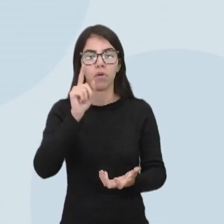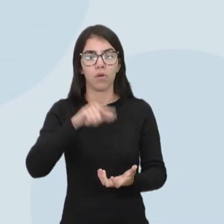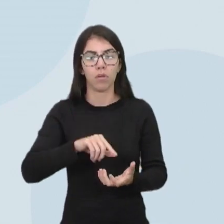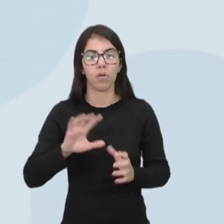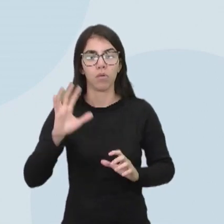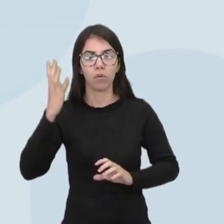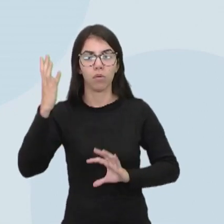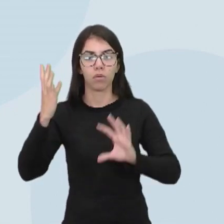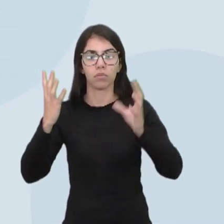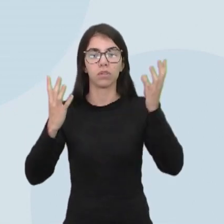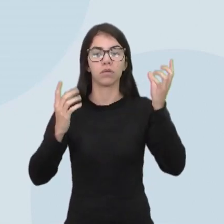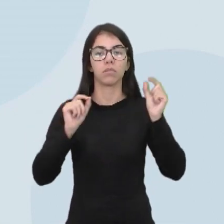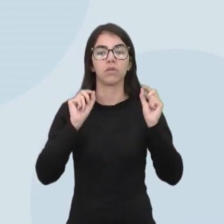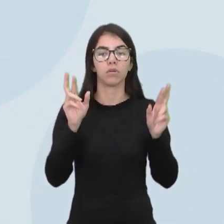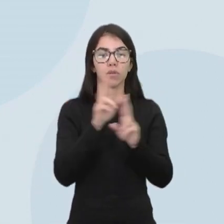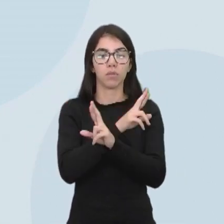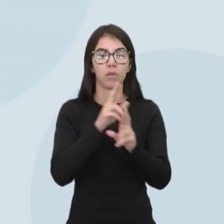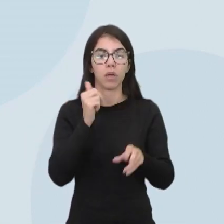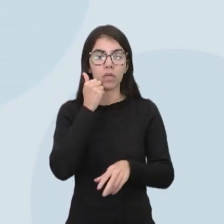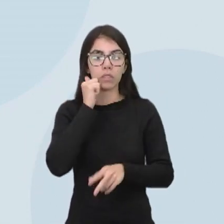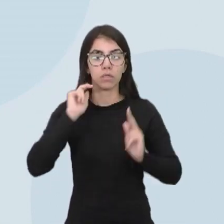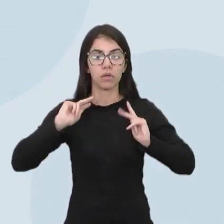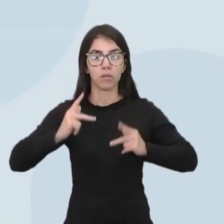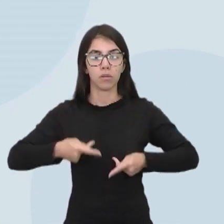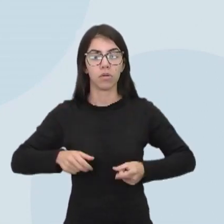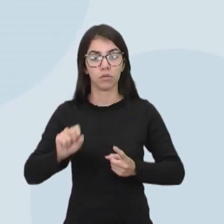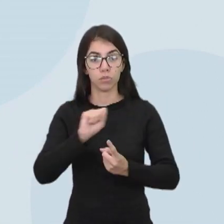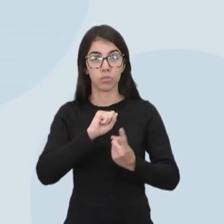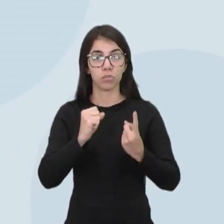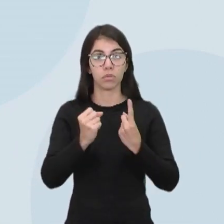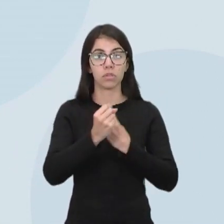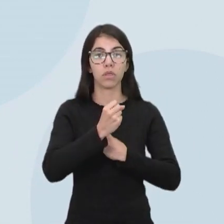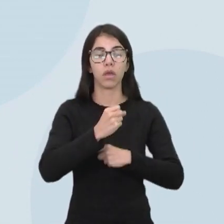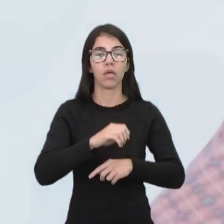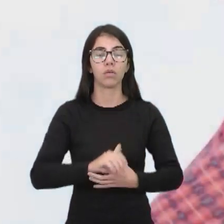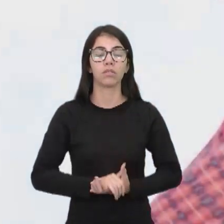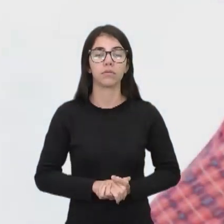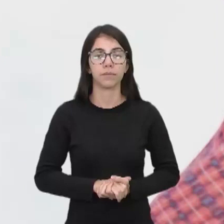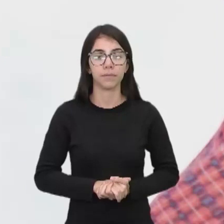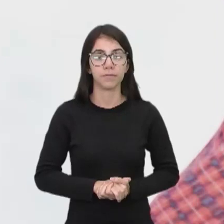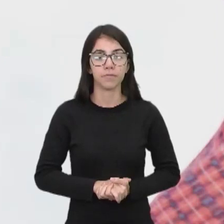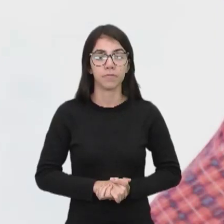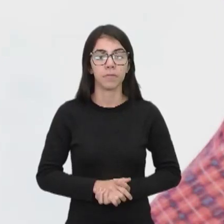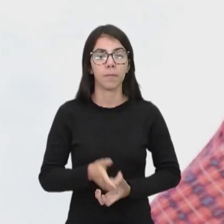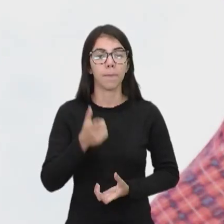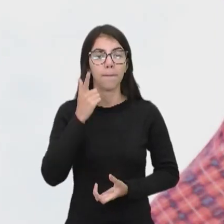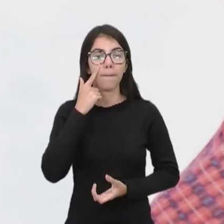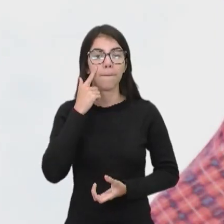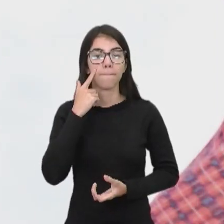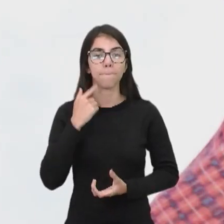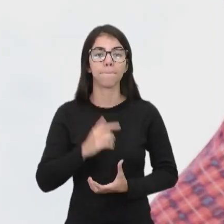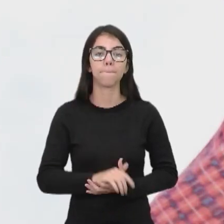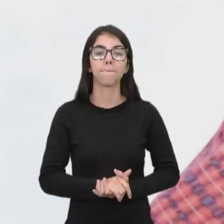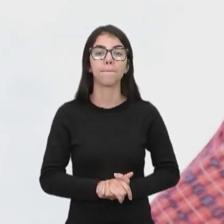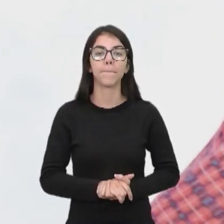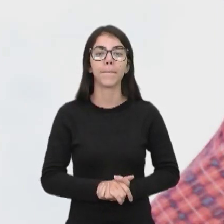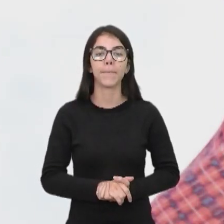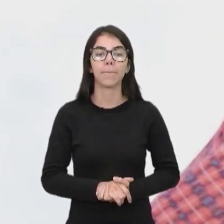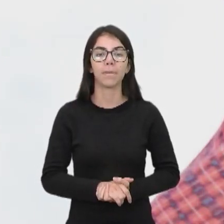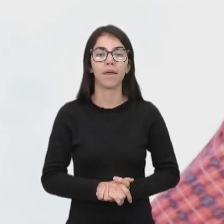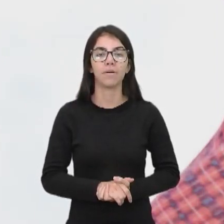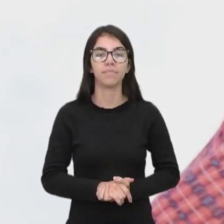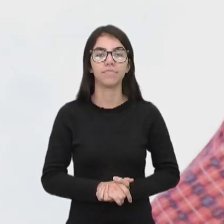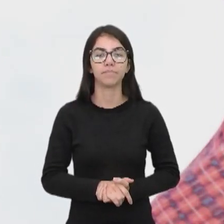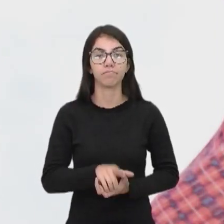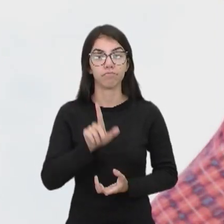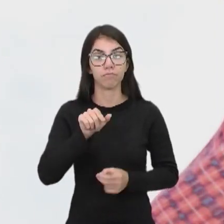fenômenos relacionados às ciências humanas e sociais aplicadas. Pessoal, pode voltar em mim.